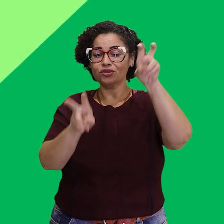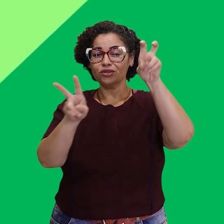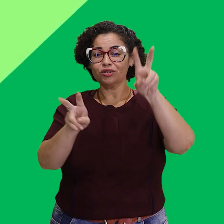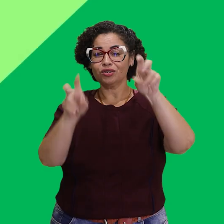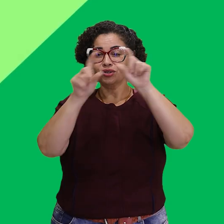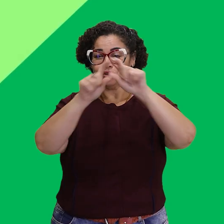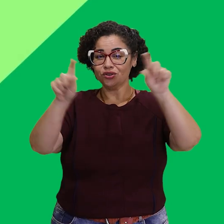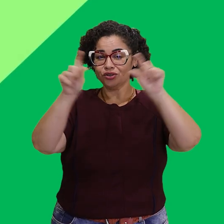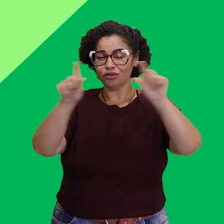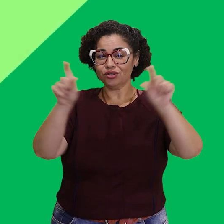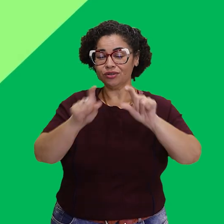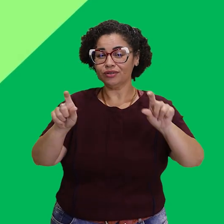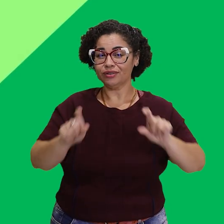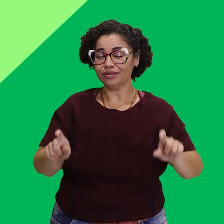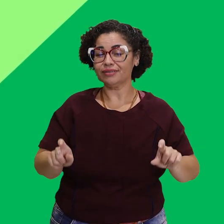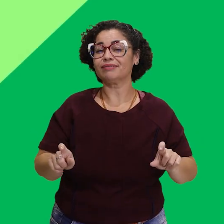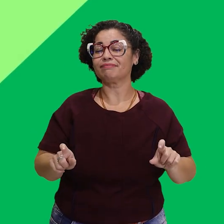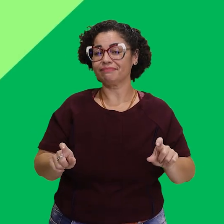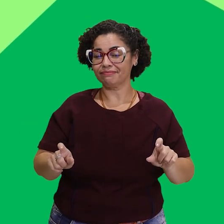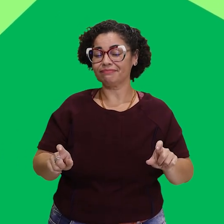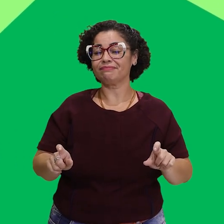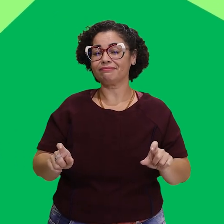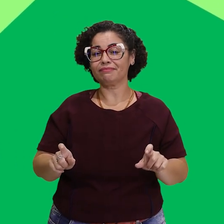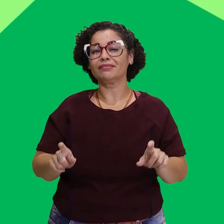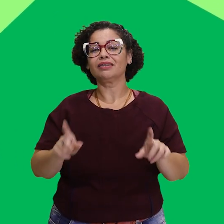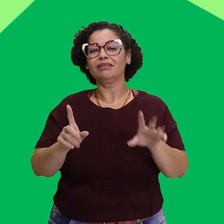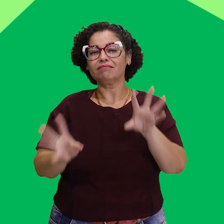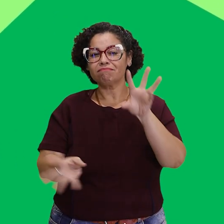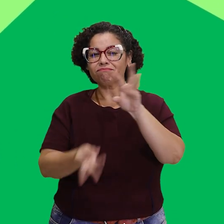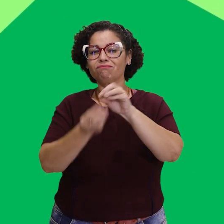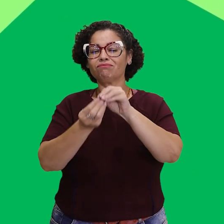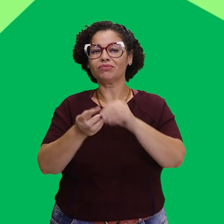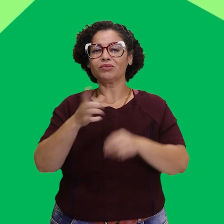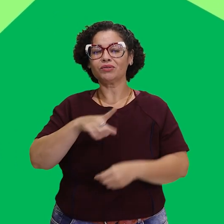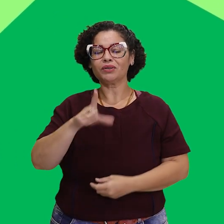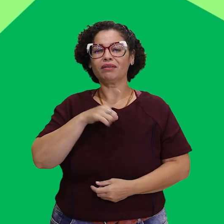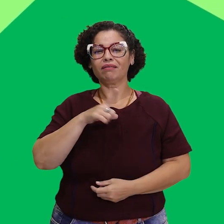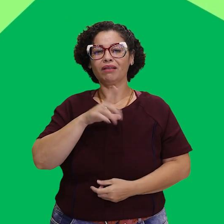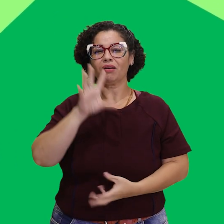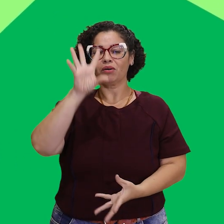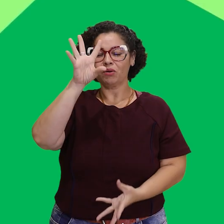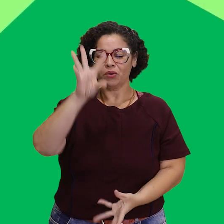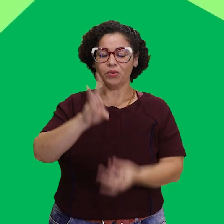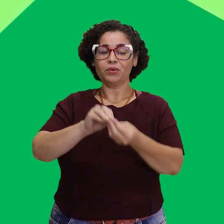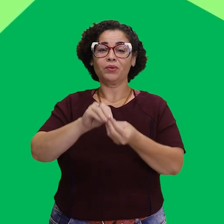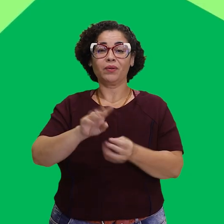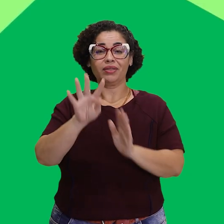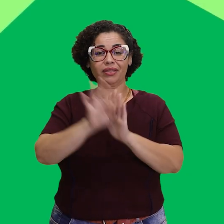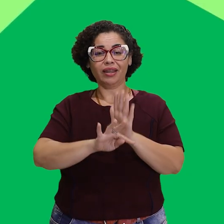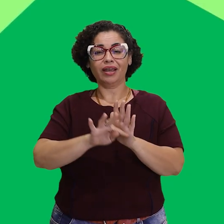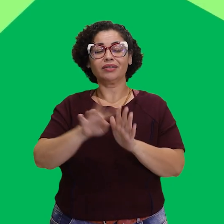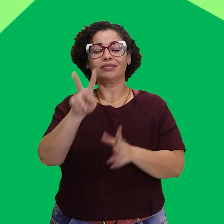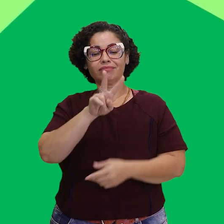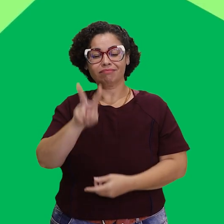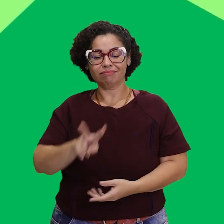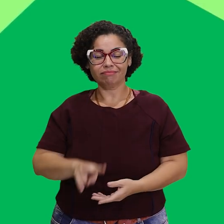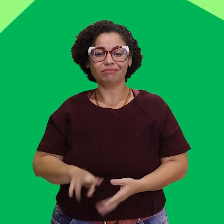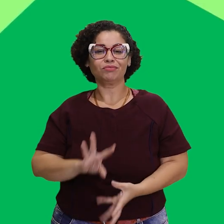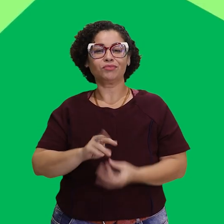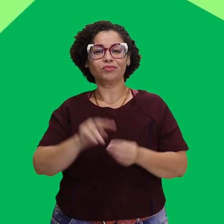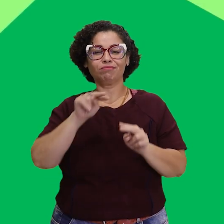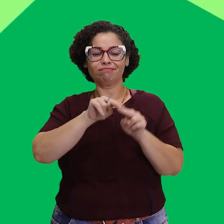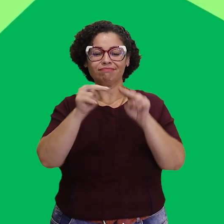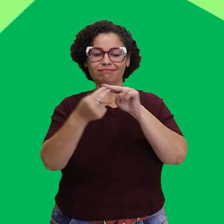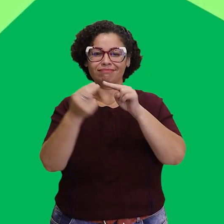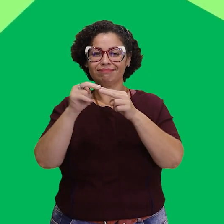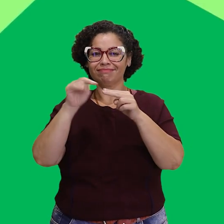e subtítulos, isso mesmo. E considere o tom do texto, tá bom? E